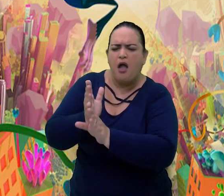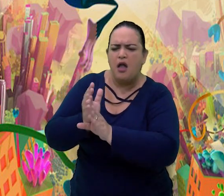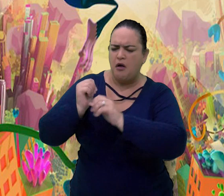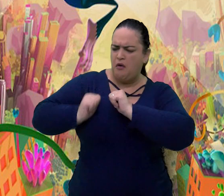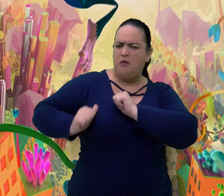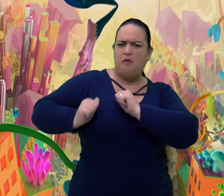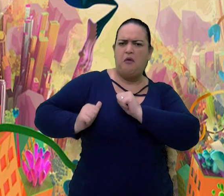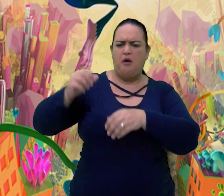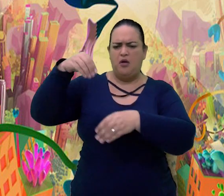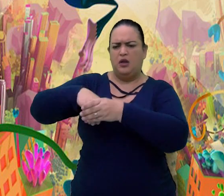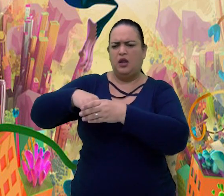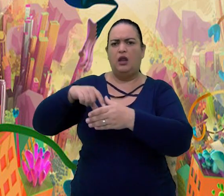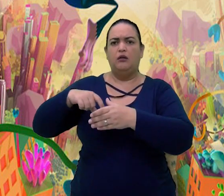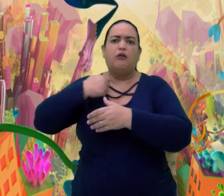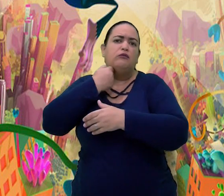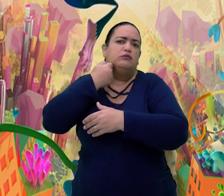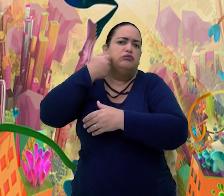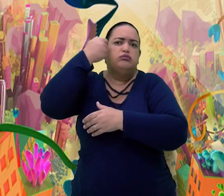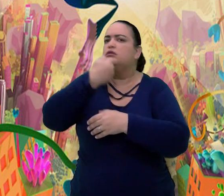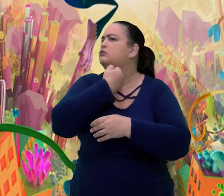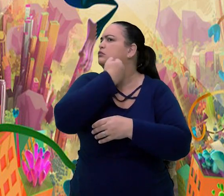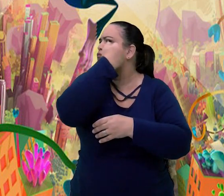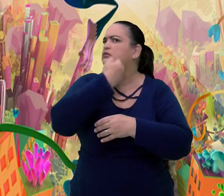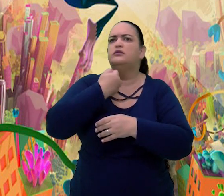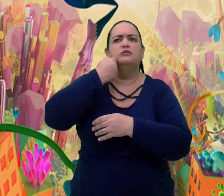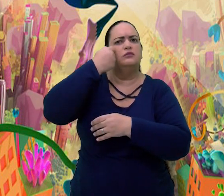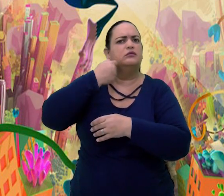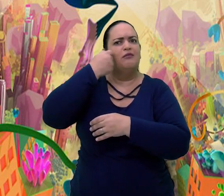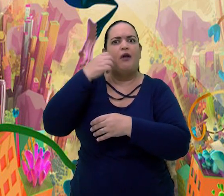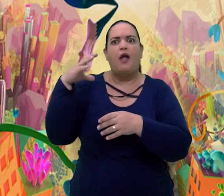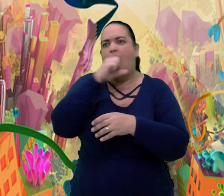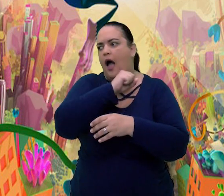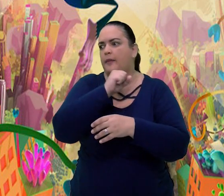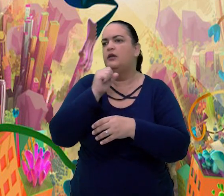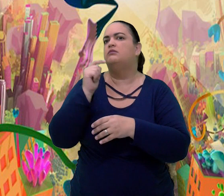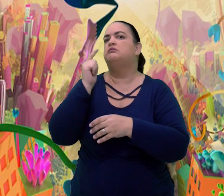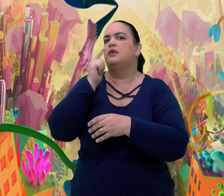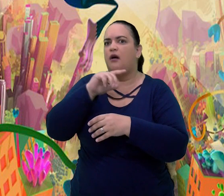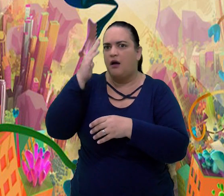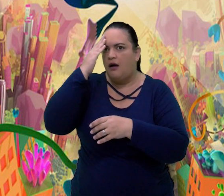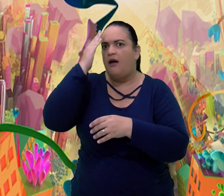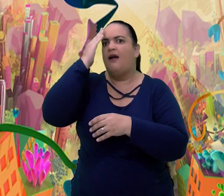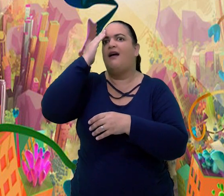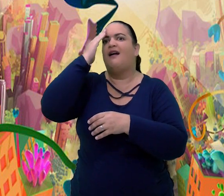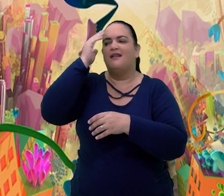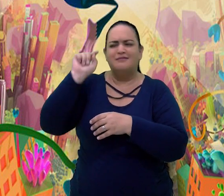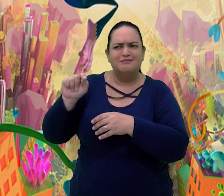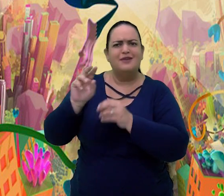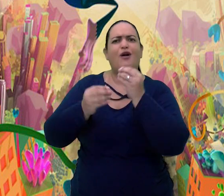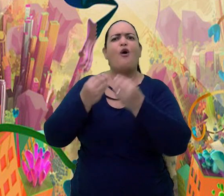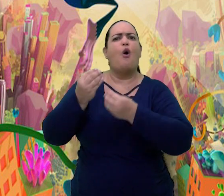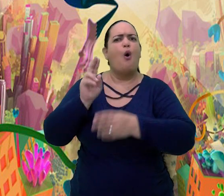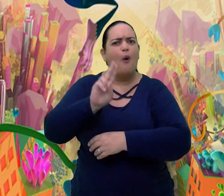elétrico, logo ele descobre para que serve esse objeto. E ele começa a utilizá-lo. Mas há um